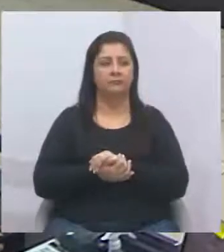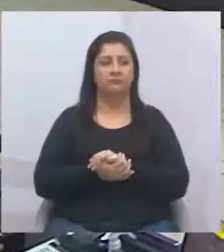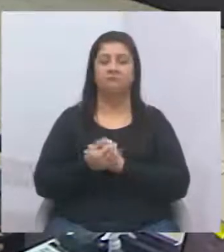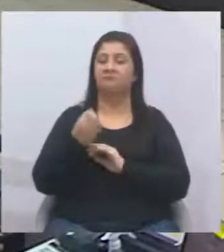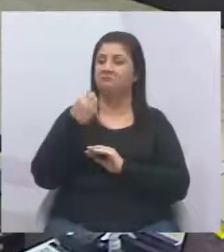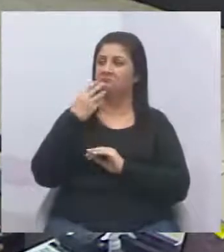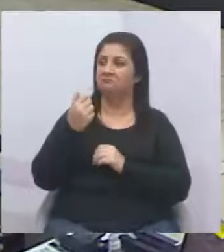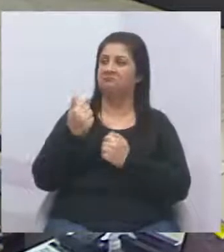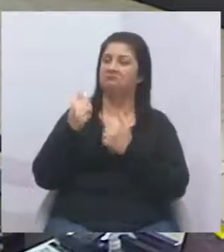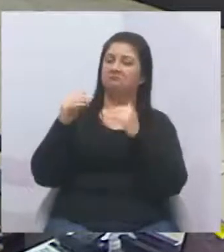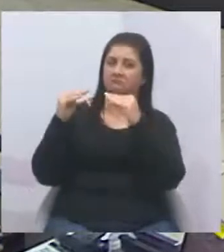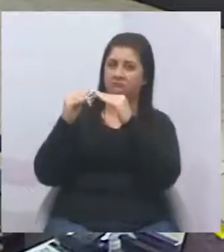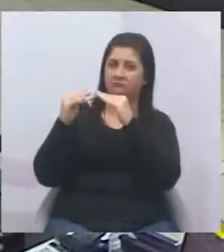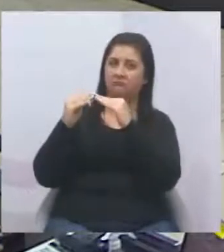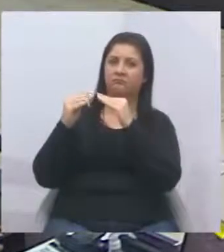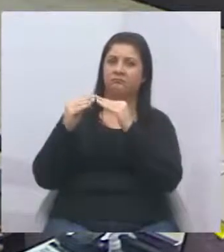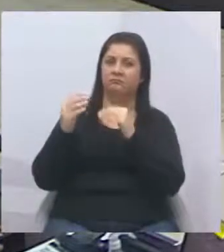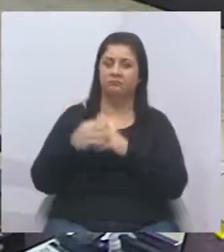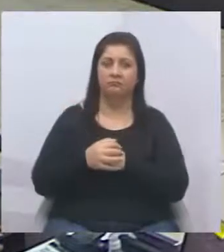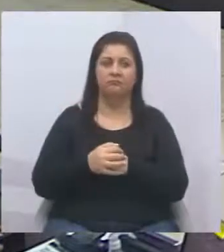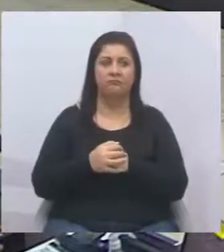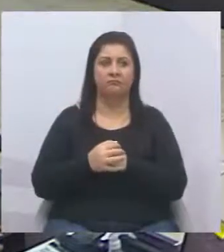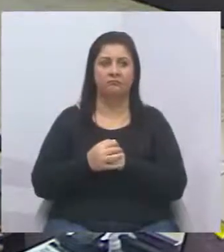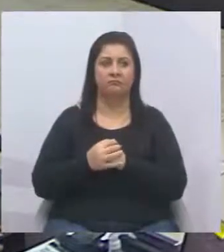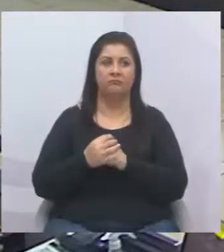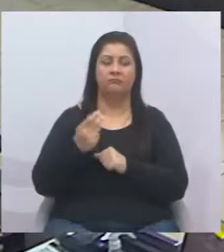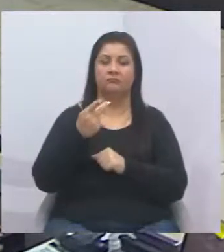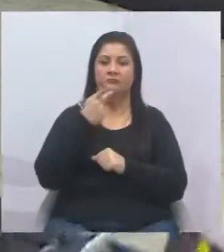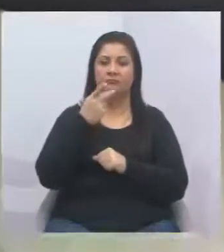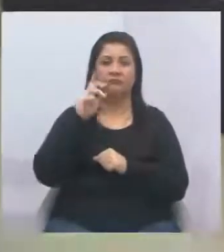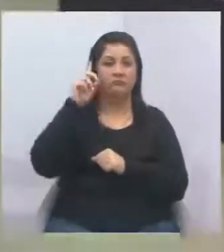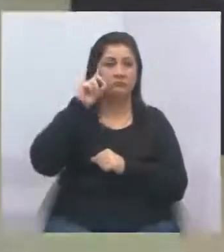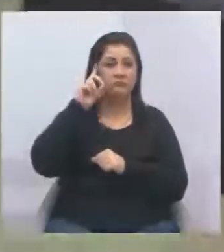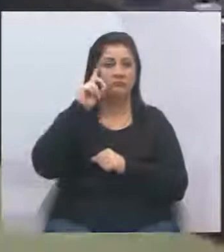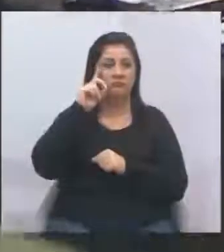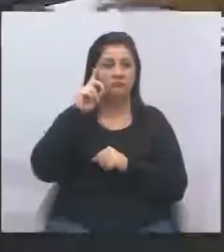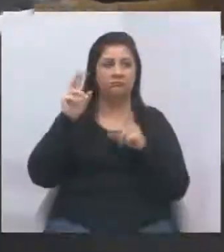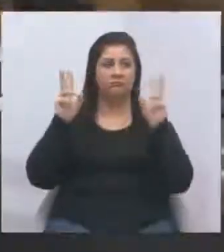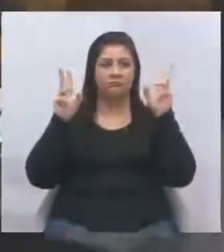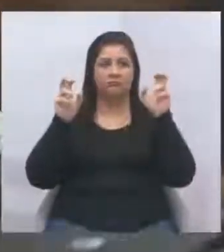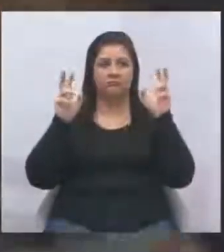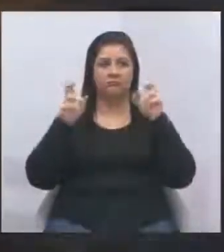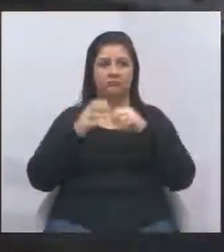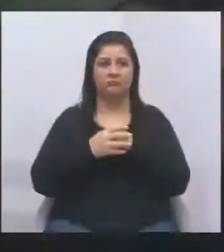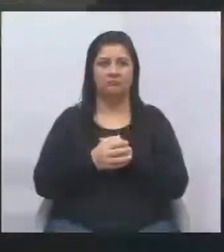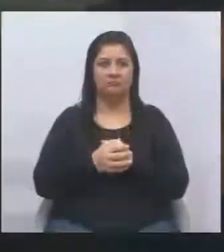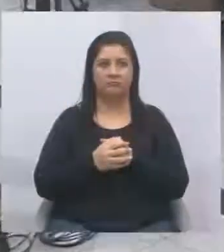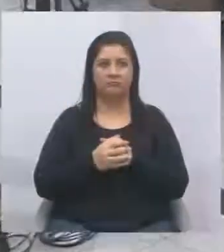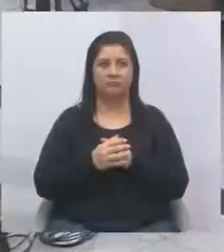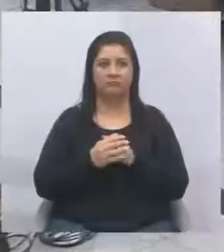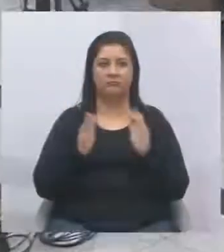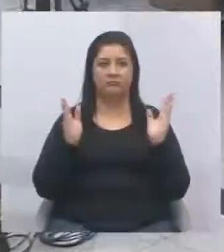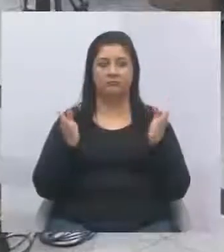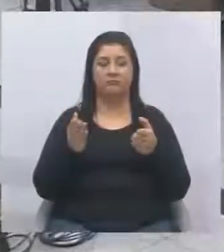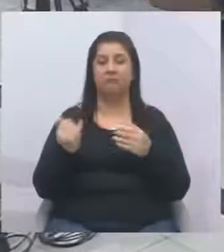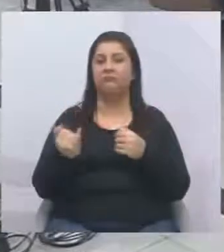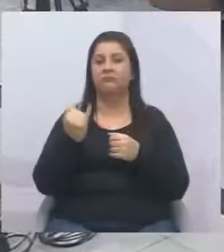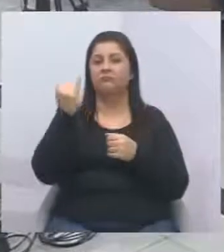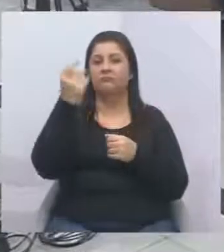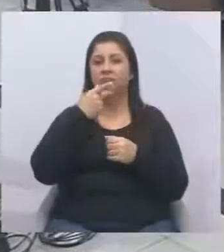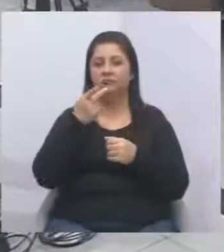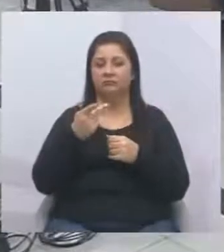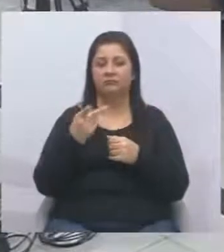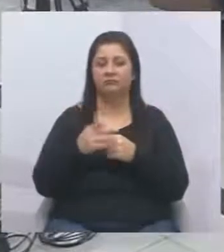está trazendo esse tempo para ser debatido aqui nessa casa, eu tenho falado diariamente a respeito disso, e hoje é um dia propício também para a gente discutir esse